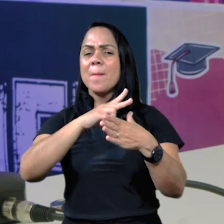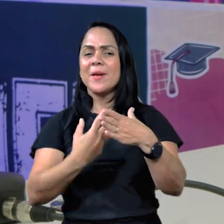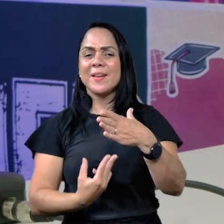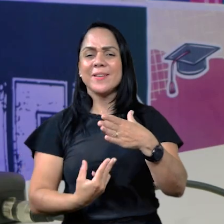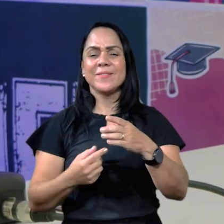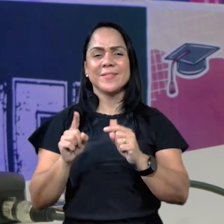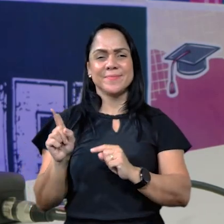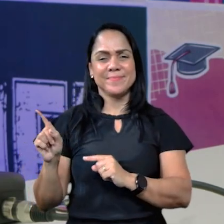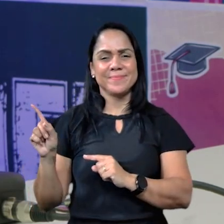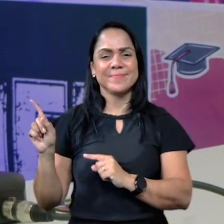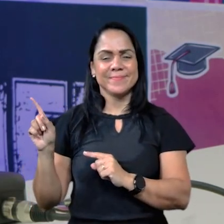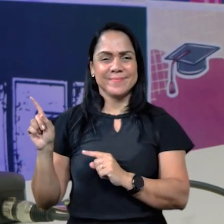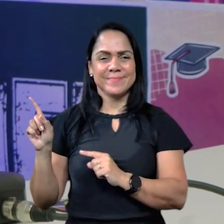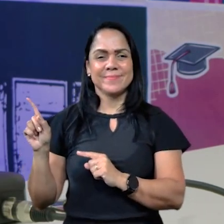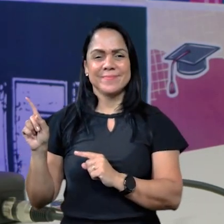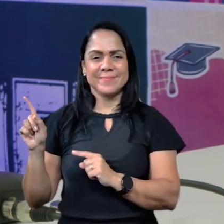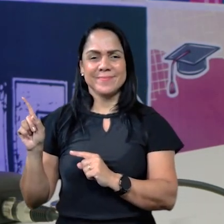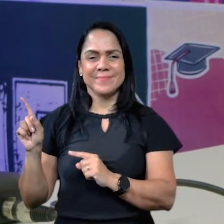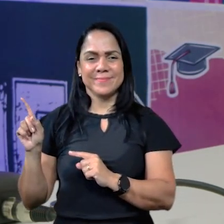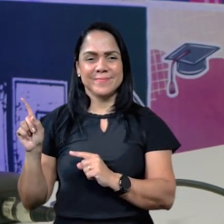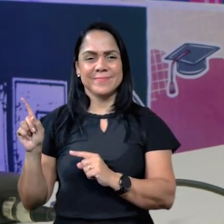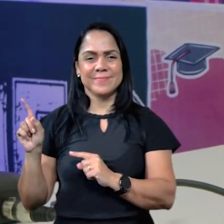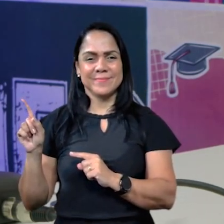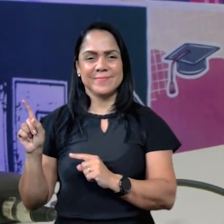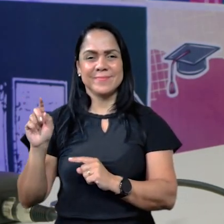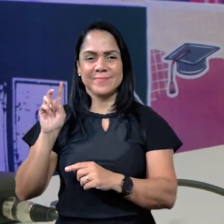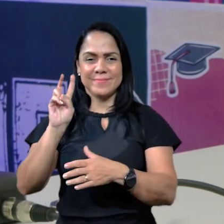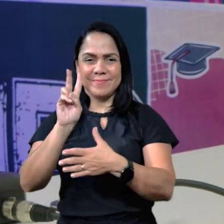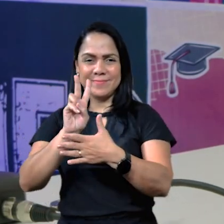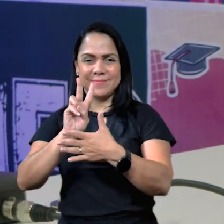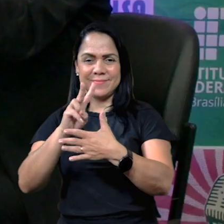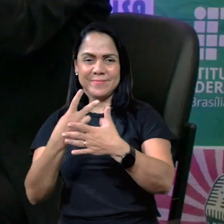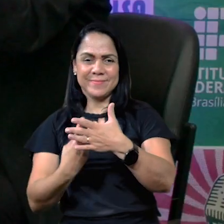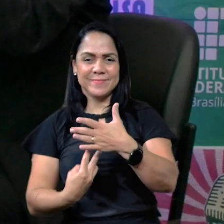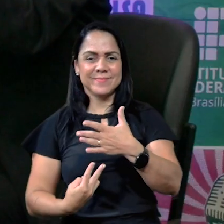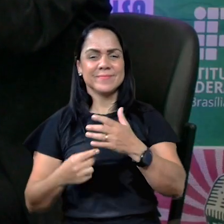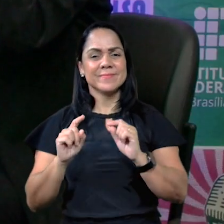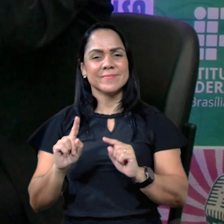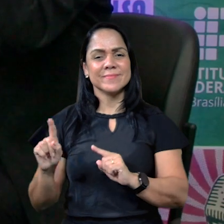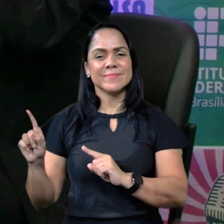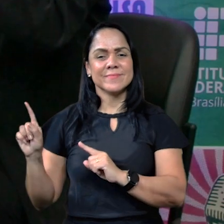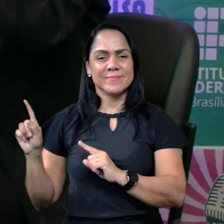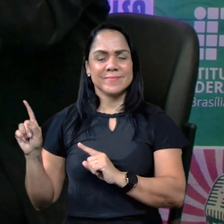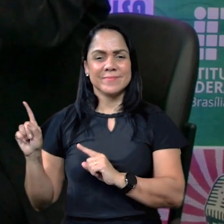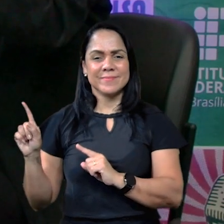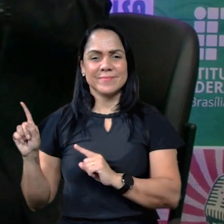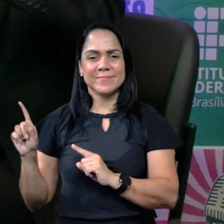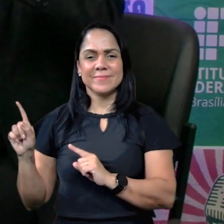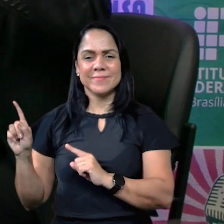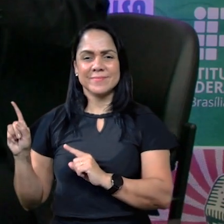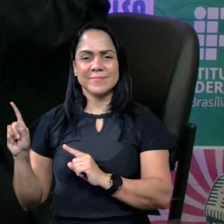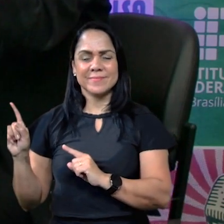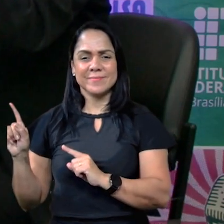bilíngue? Bilíngue. Que é o... Bilíngue. Assim. Uma mão aberta. Pra quem não tá aberta. nos vendo, a mão aberta. A mão aberta. A